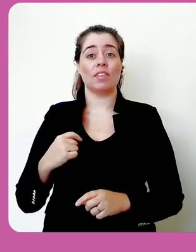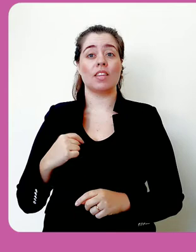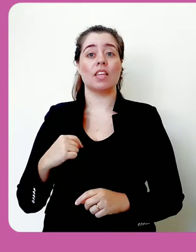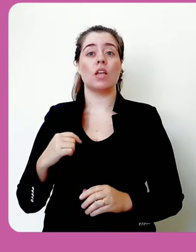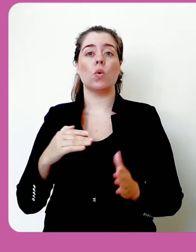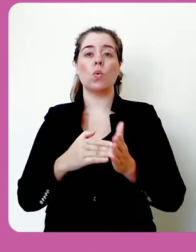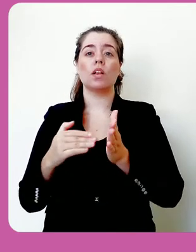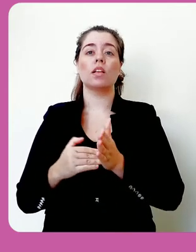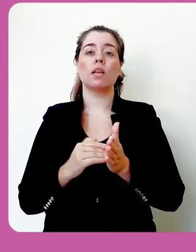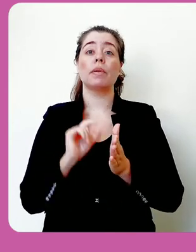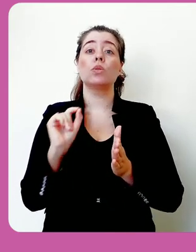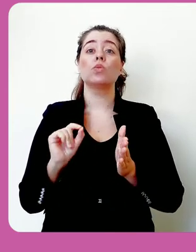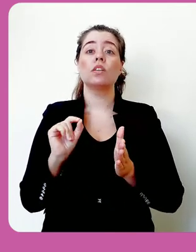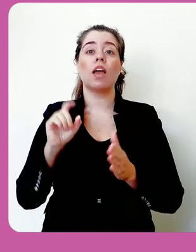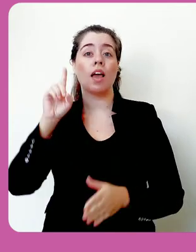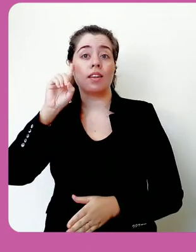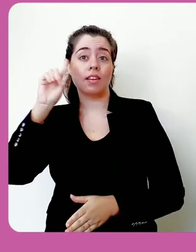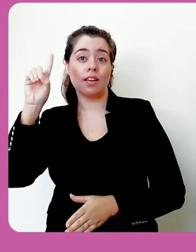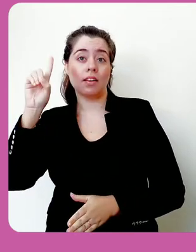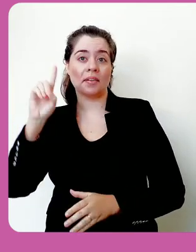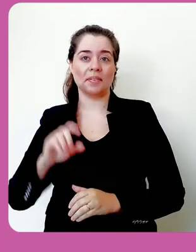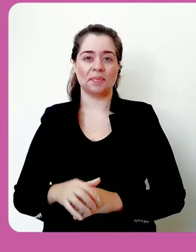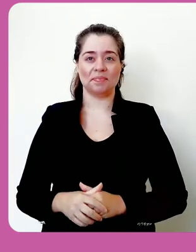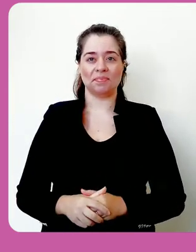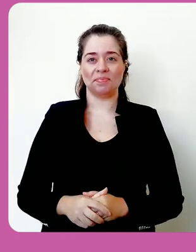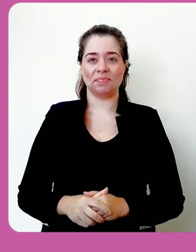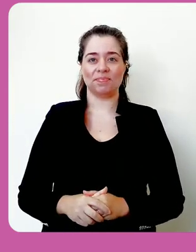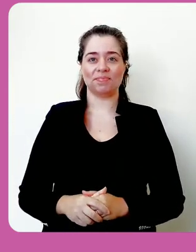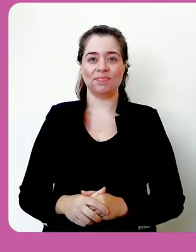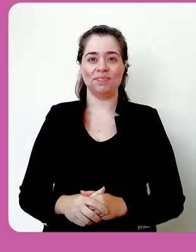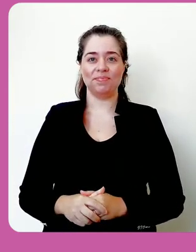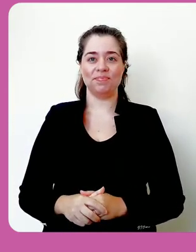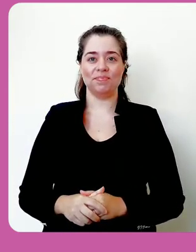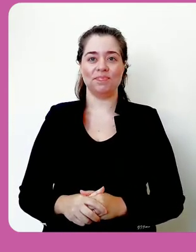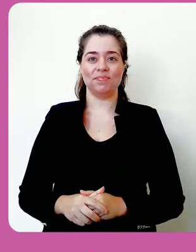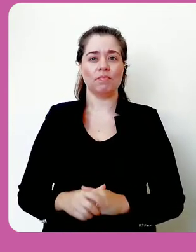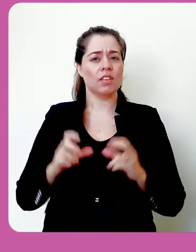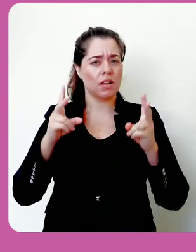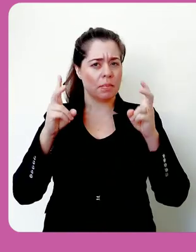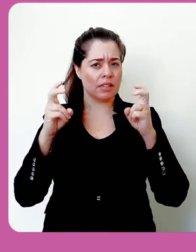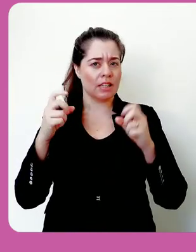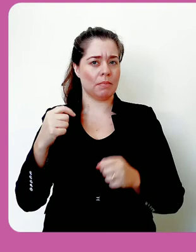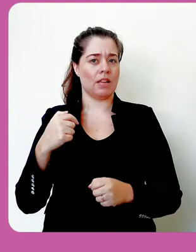restrição. Vou incluir uma restrição a uma data.